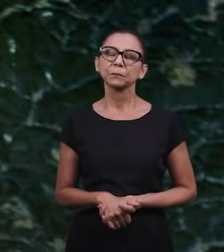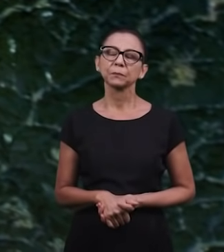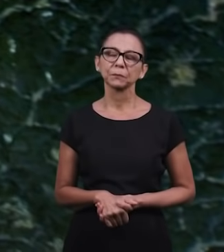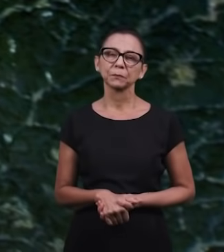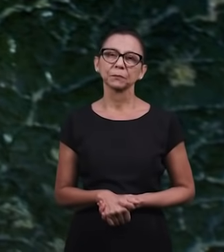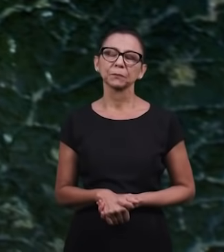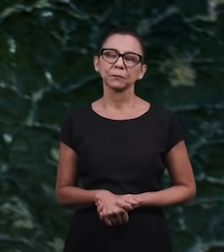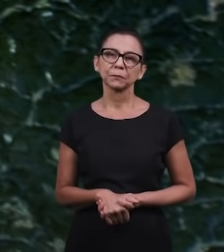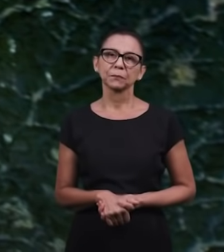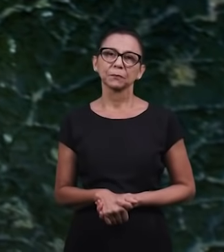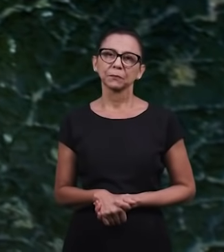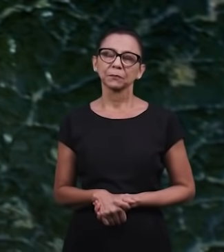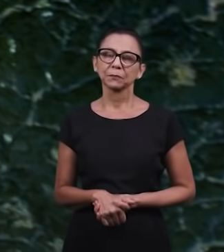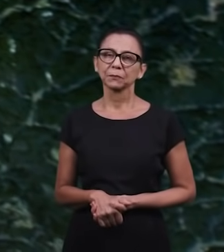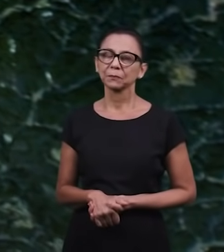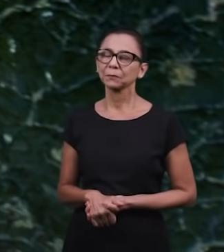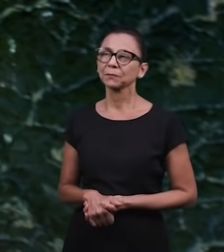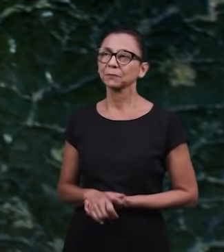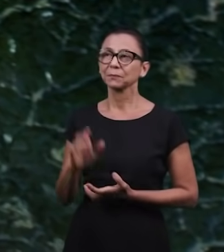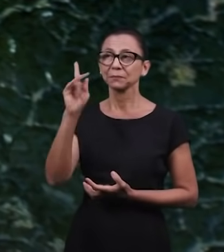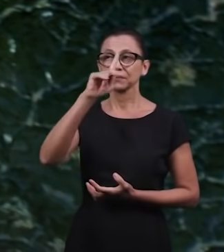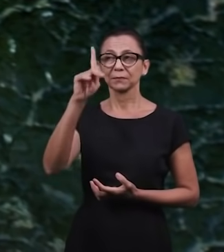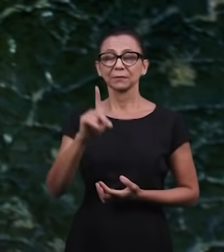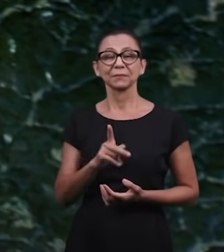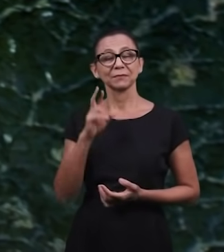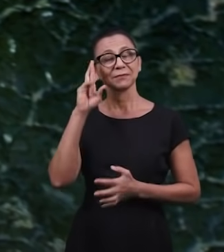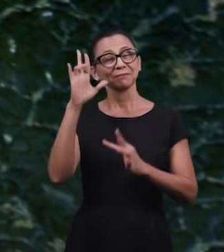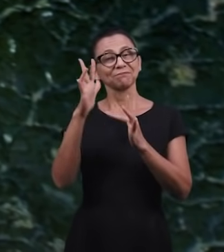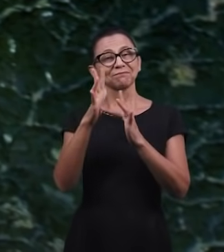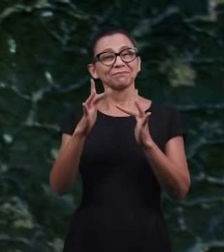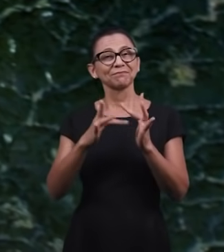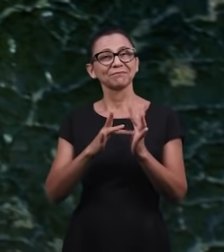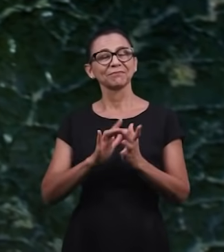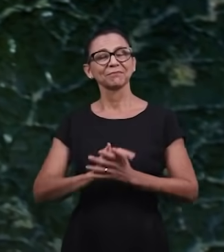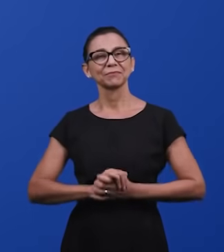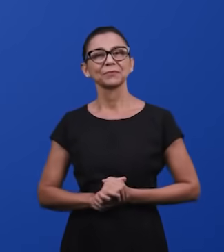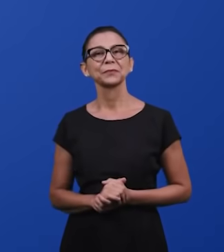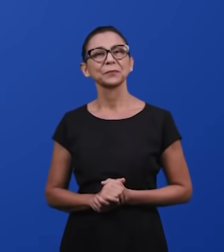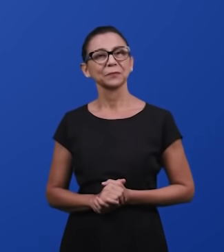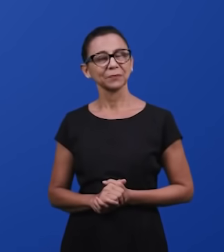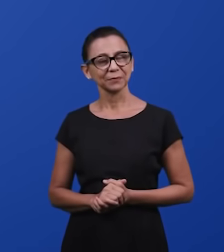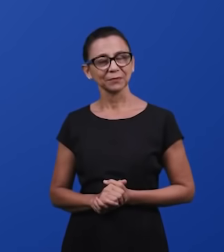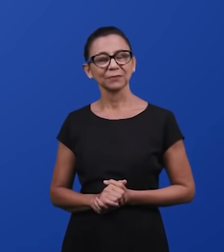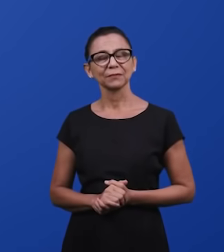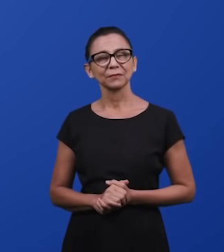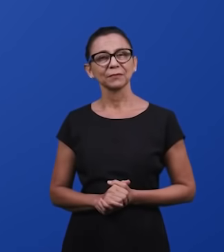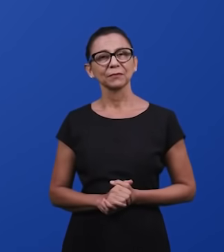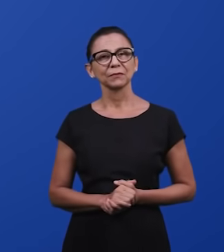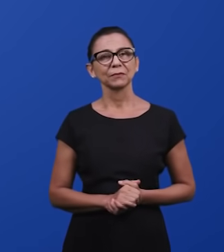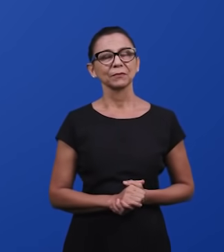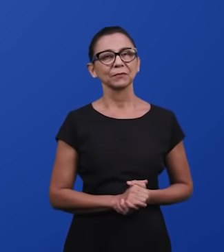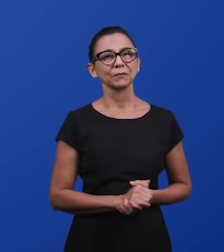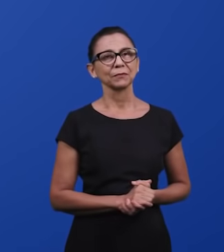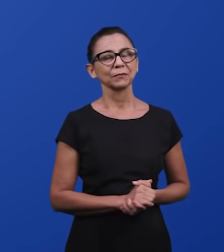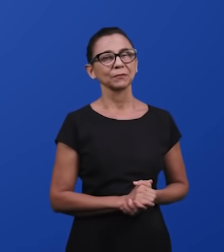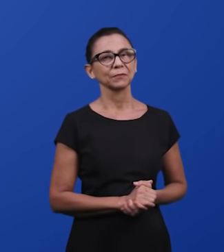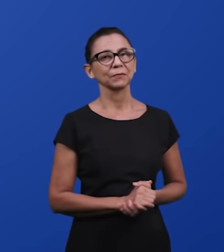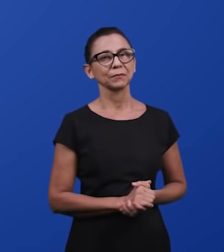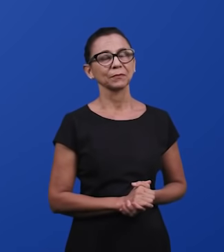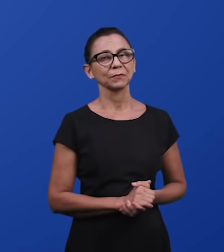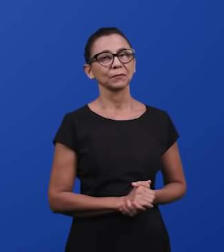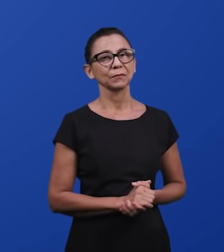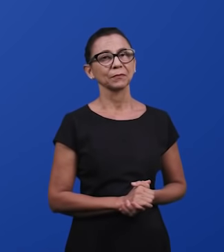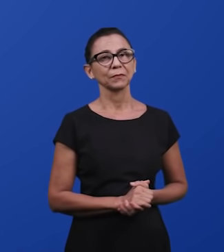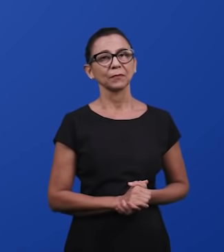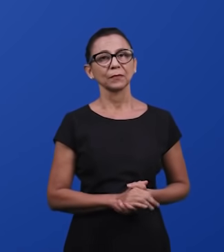Escola Bíblica Dominical de hoje. Fernando, companheiro, a paz do Senhor Jesus. Irmãos, a paz do Senhor. Eu